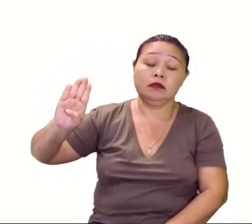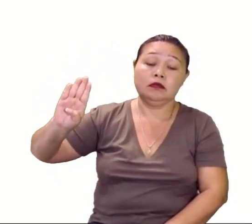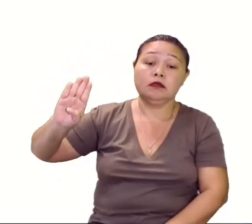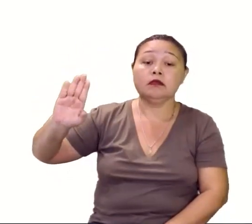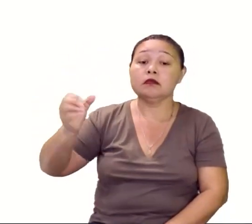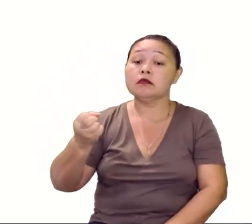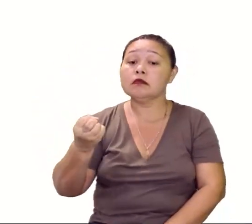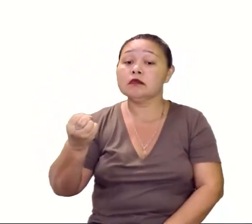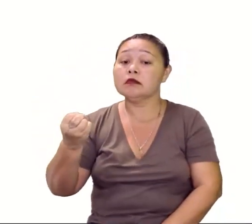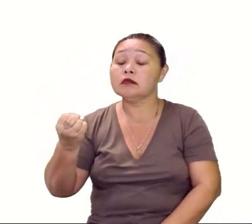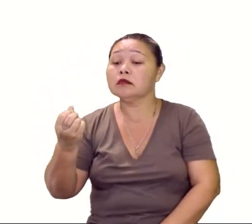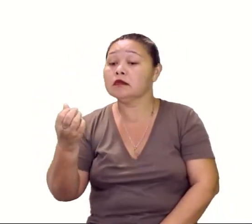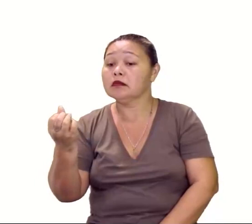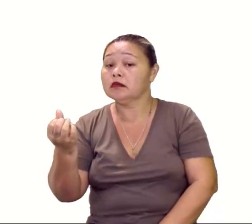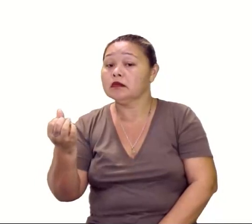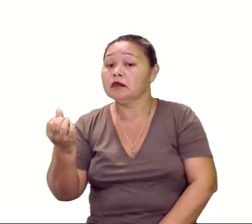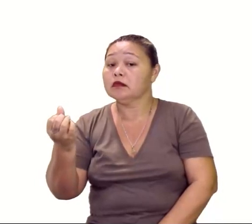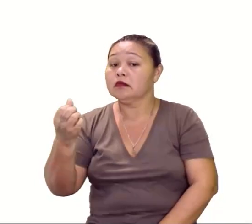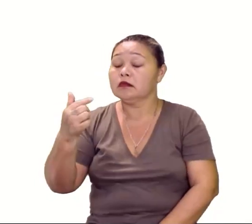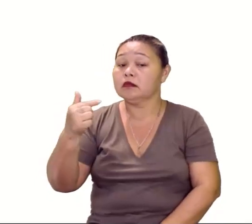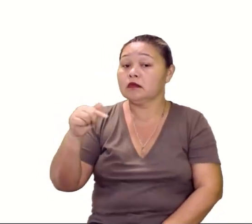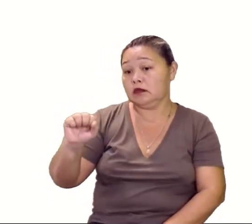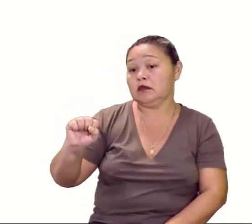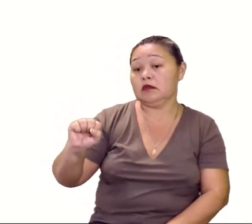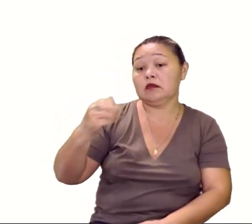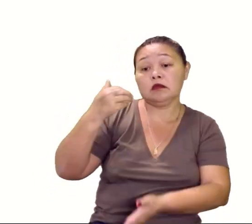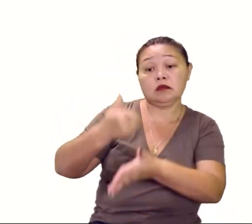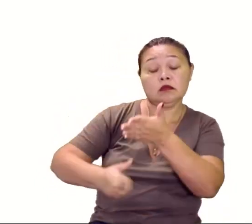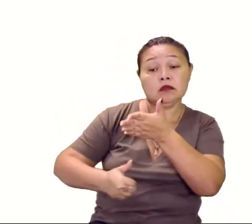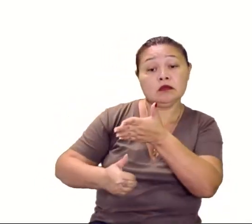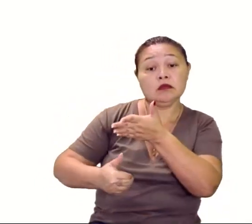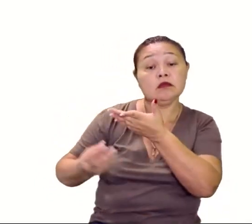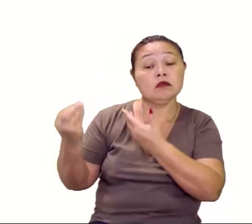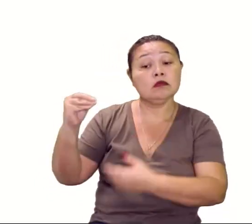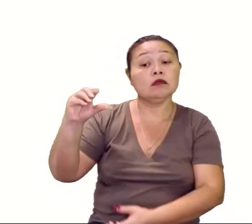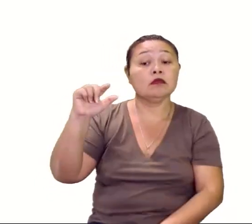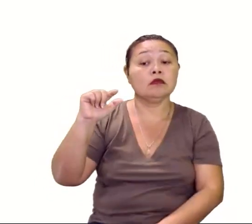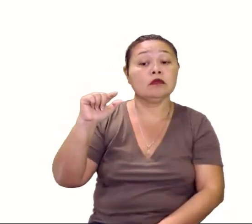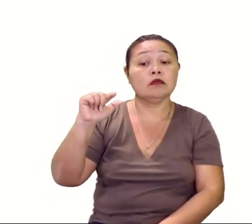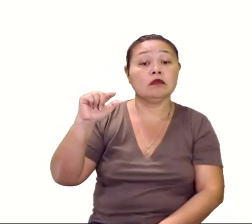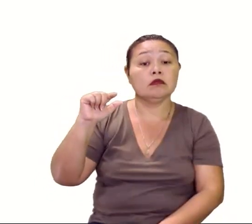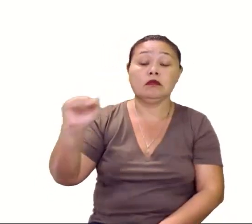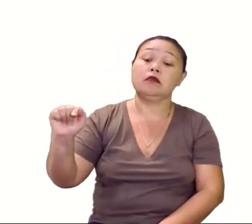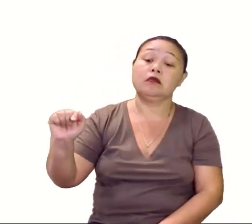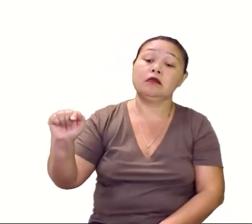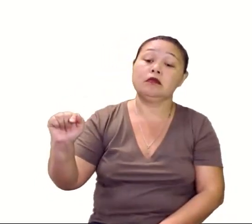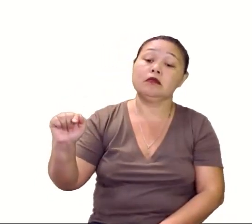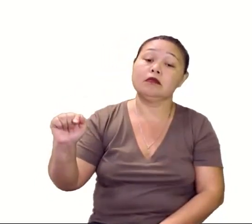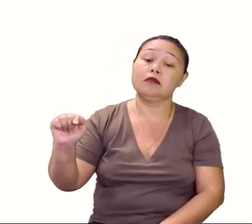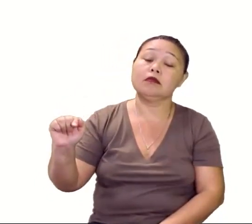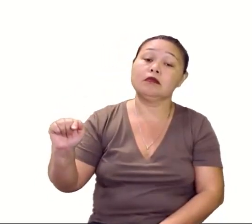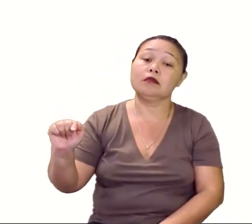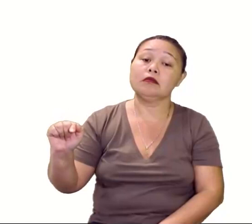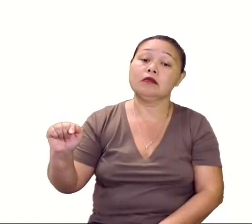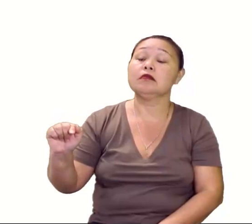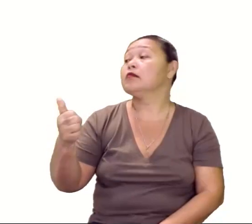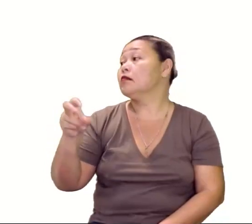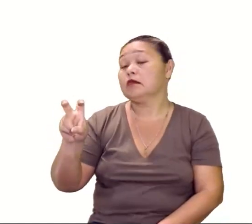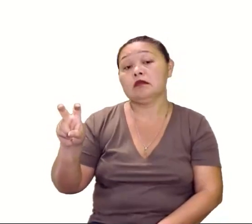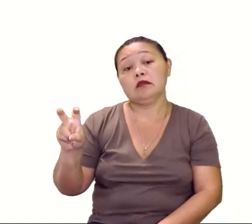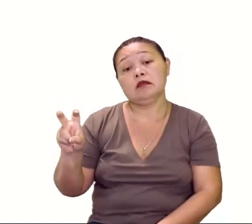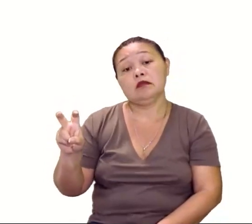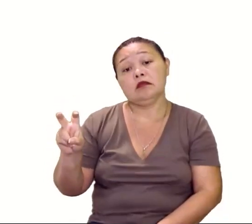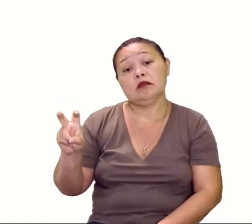A gente tem que descontar aí 6, 7, 8, né? Então fica 7. É 15?